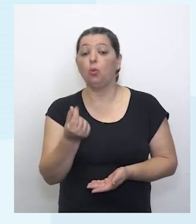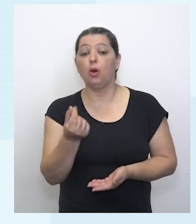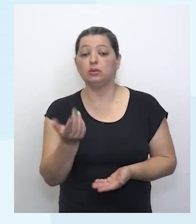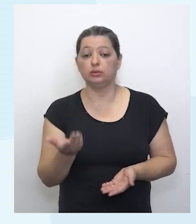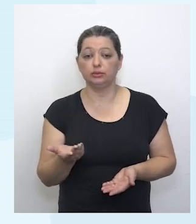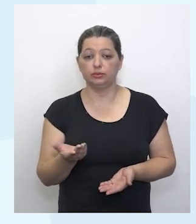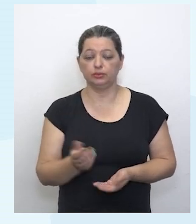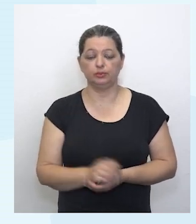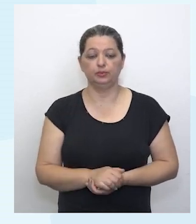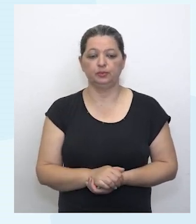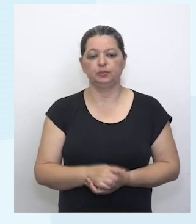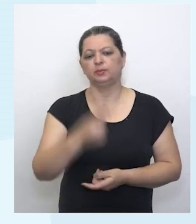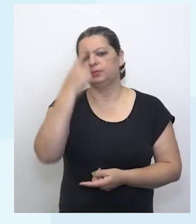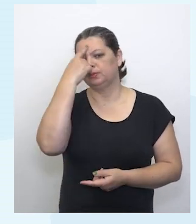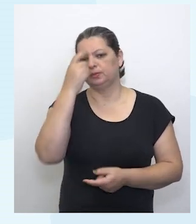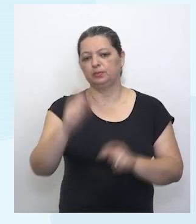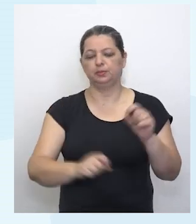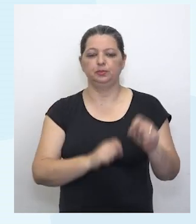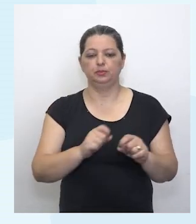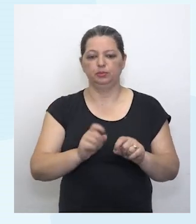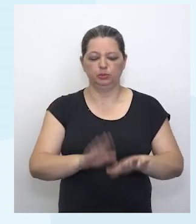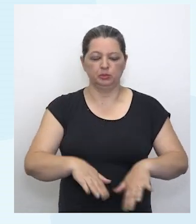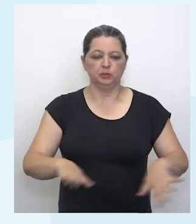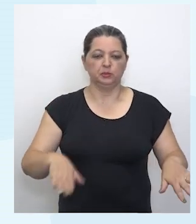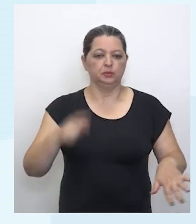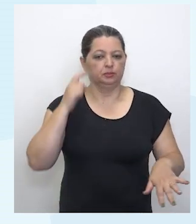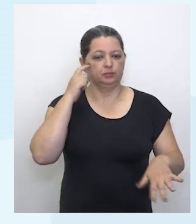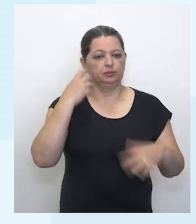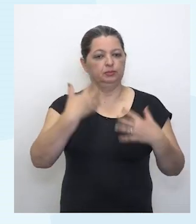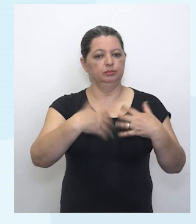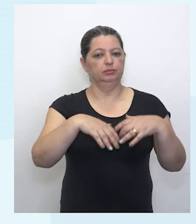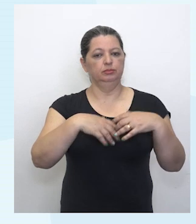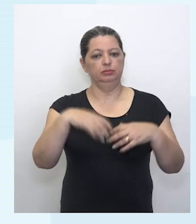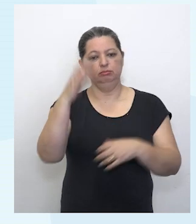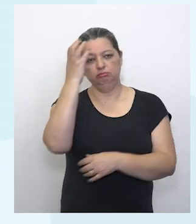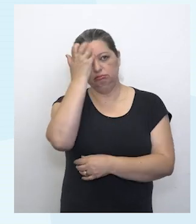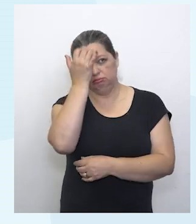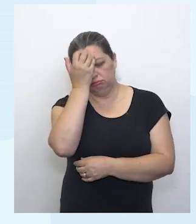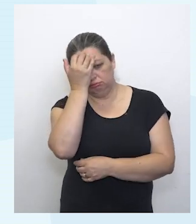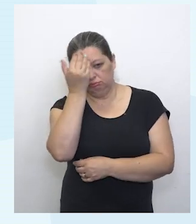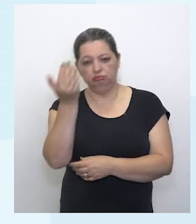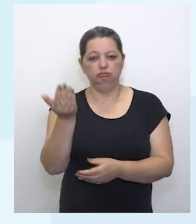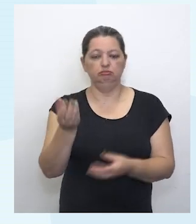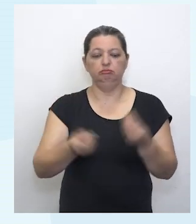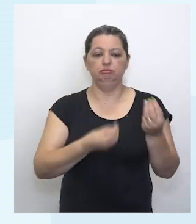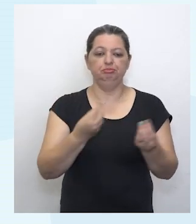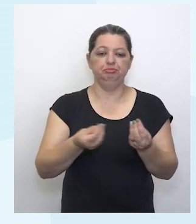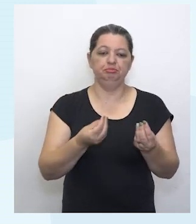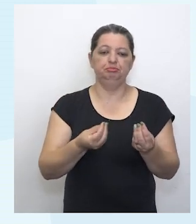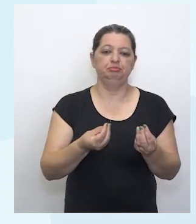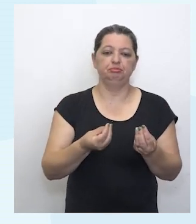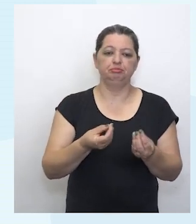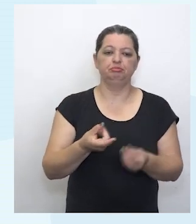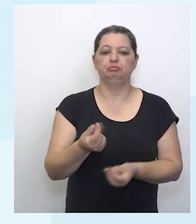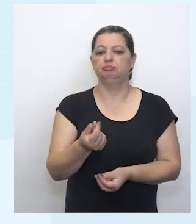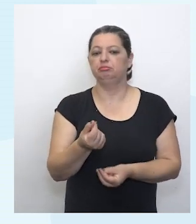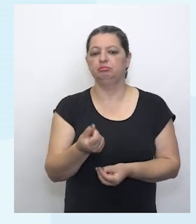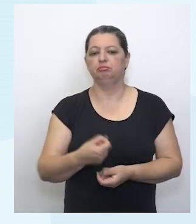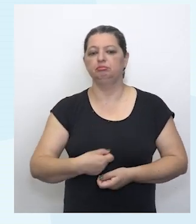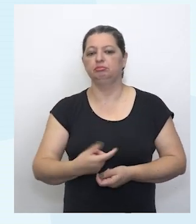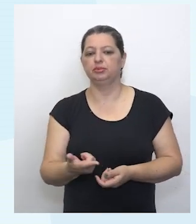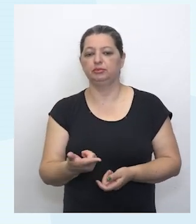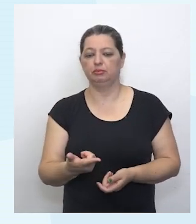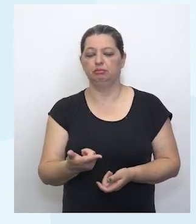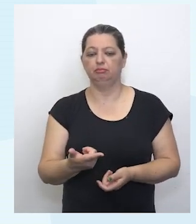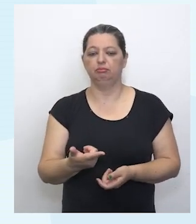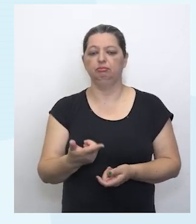é que as crianças façam um cálculo aí, mental, estimando quanto que eles vão gastar, né? Quanto que a dona